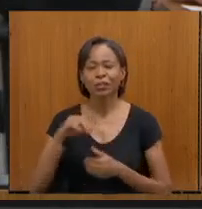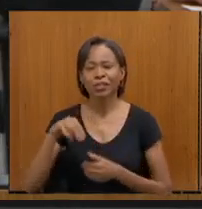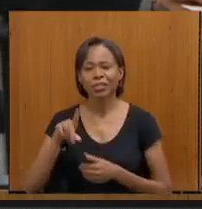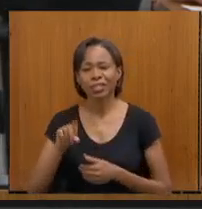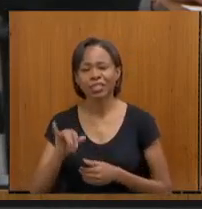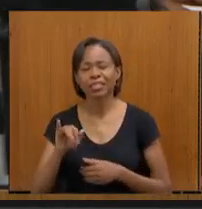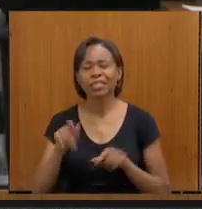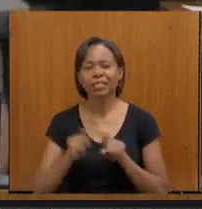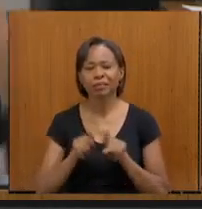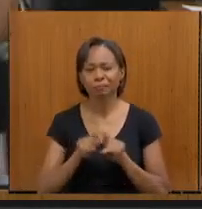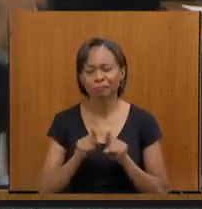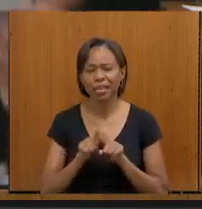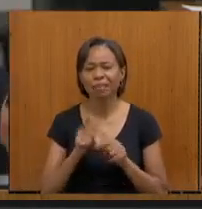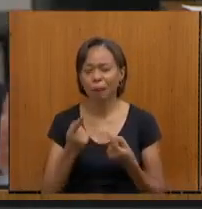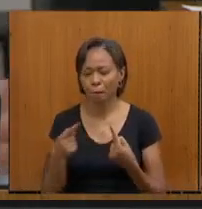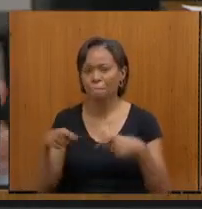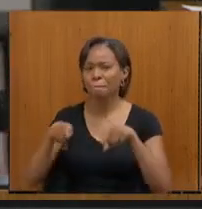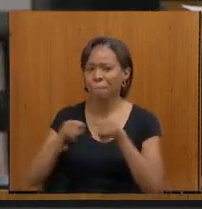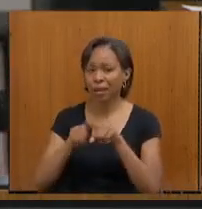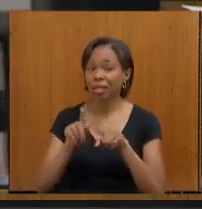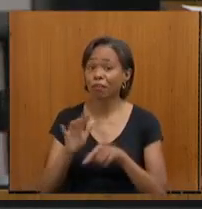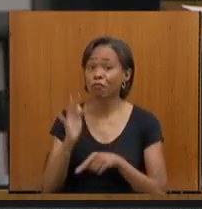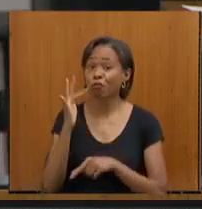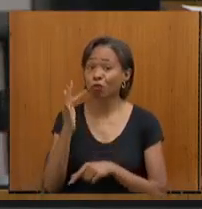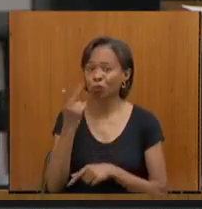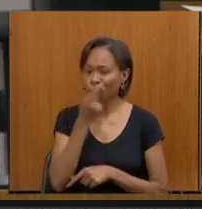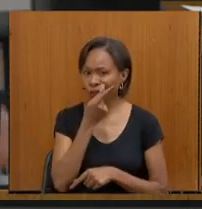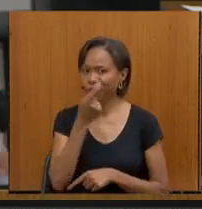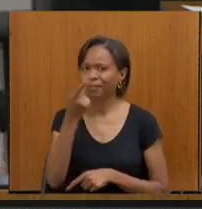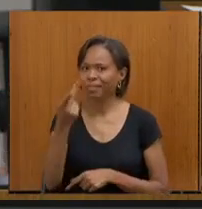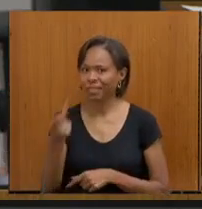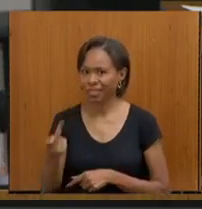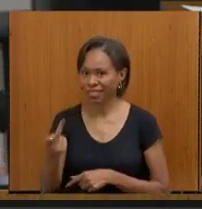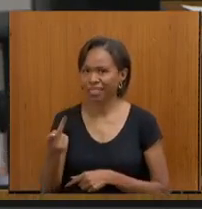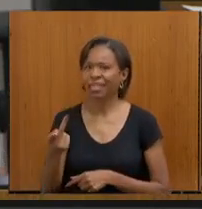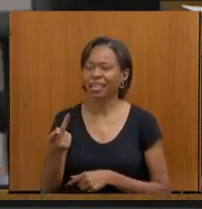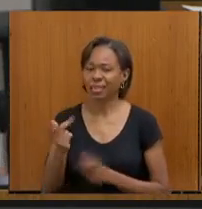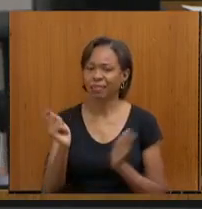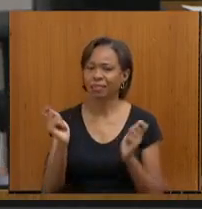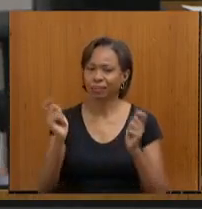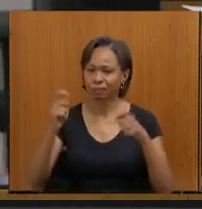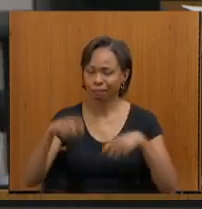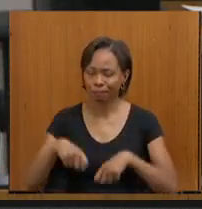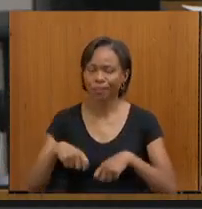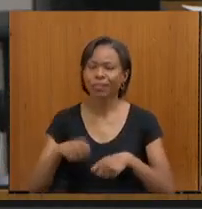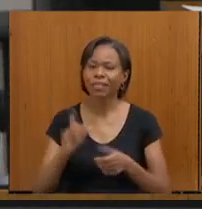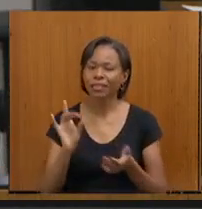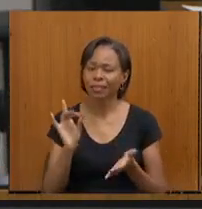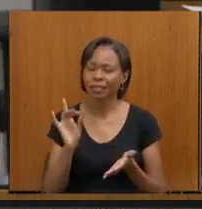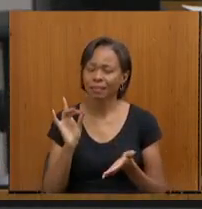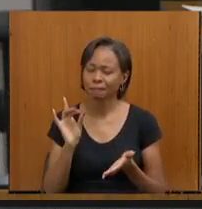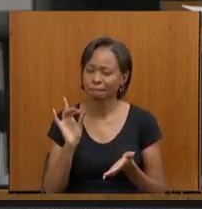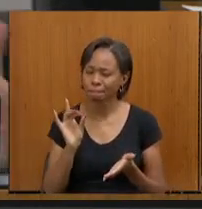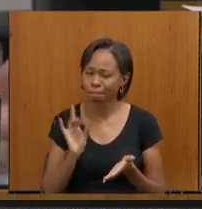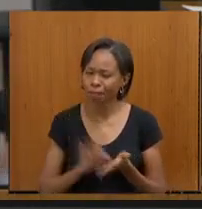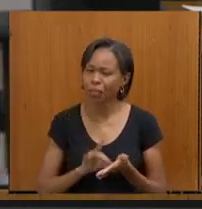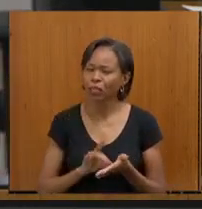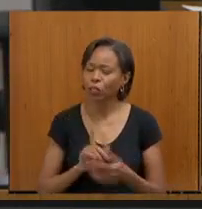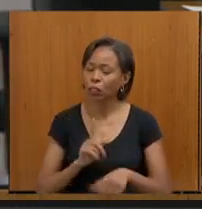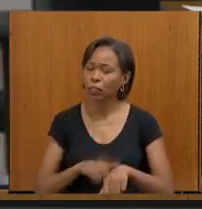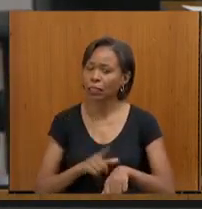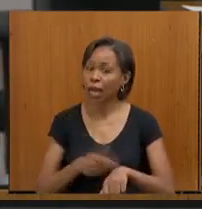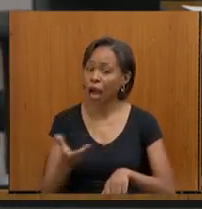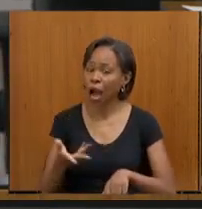vamos fazer essa parceria vamos e fazer uma visita para o Senhor para que a gente possa realmente dá mais celeridade